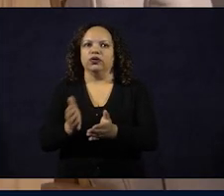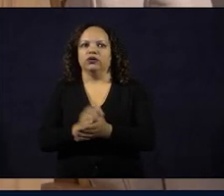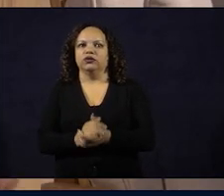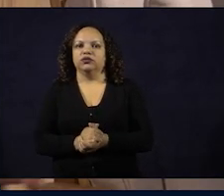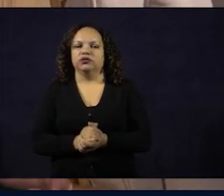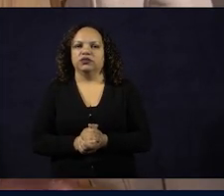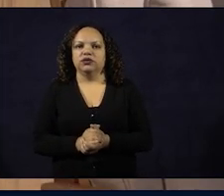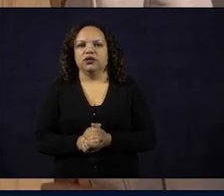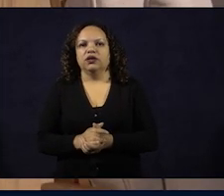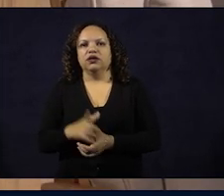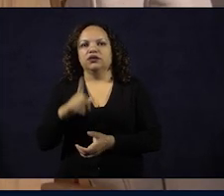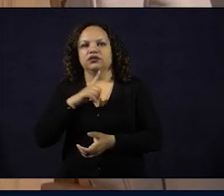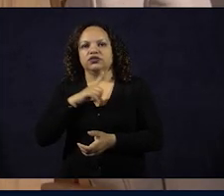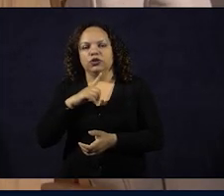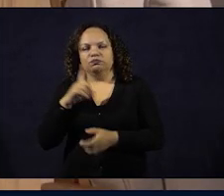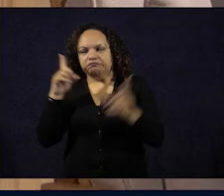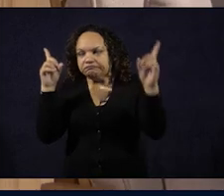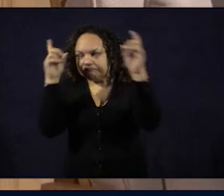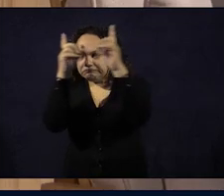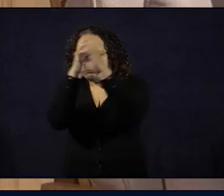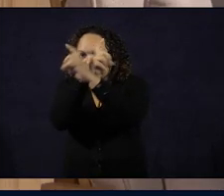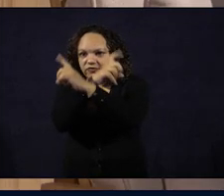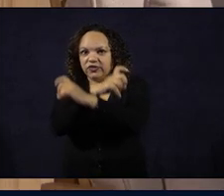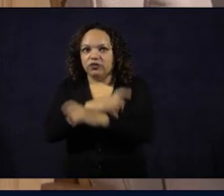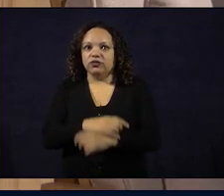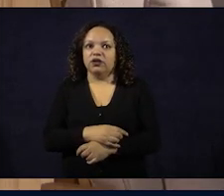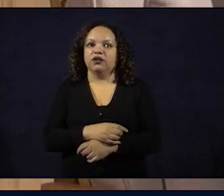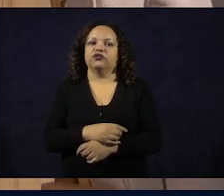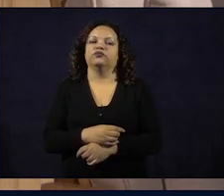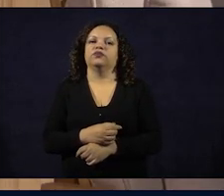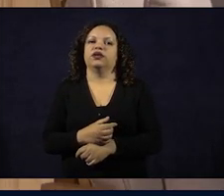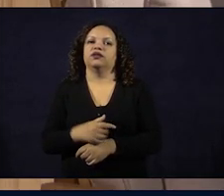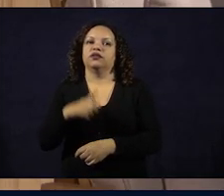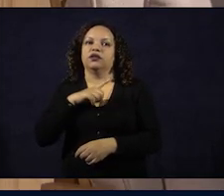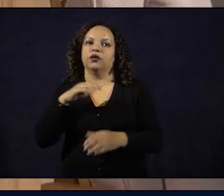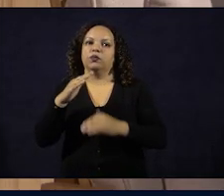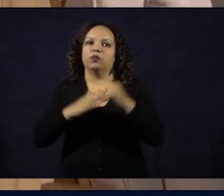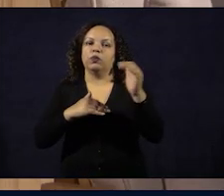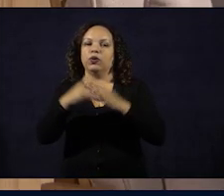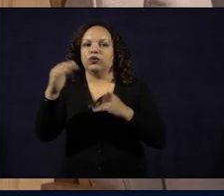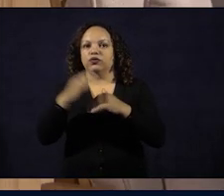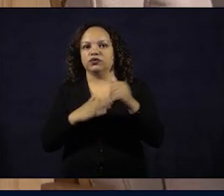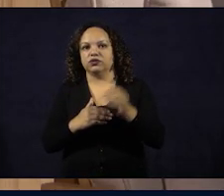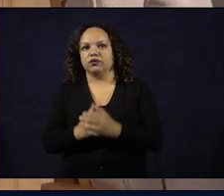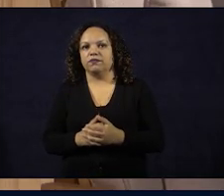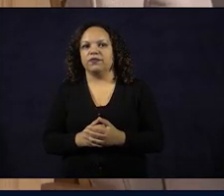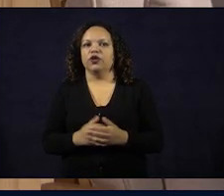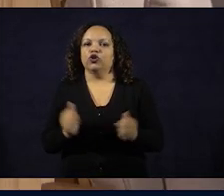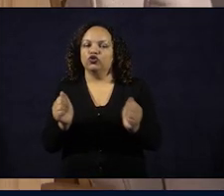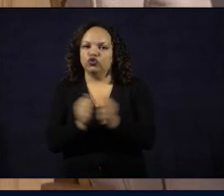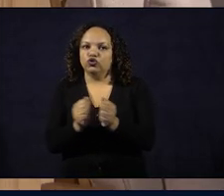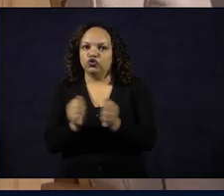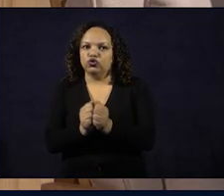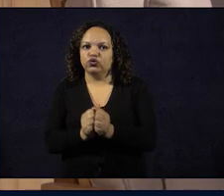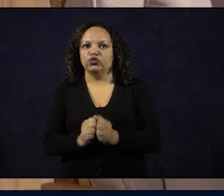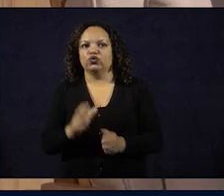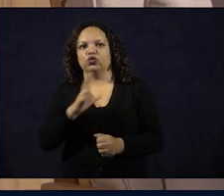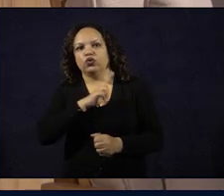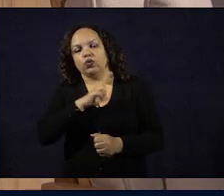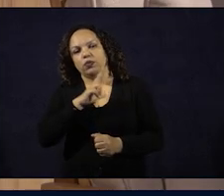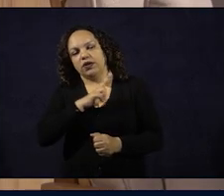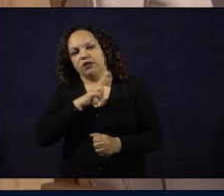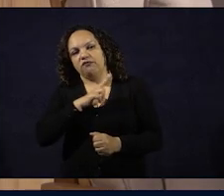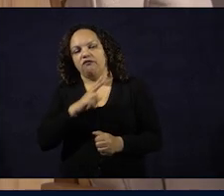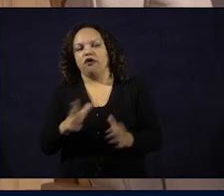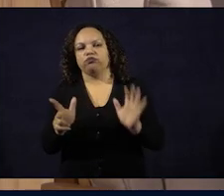setor que tinha dificuldade para escoar a produção, com essa tecnicidade, com o setor privado que assume então, a eficiência